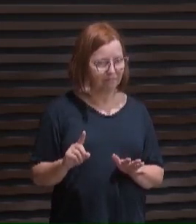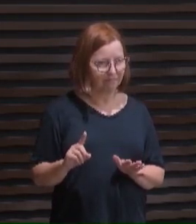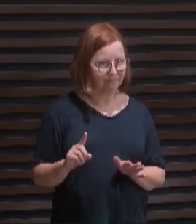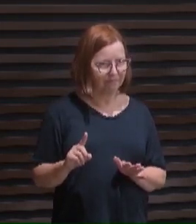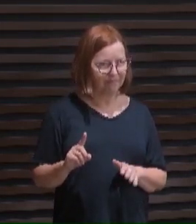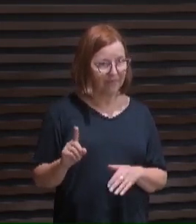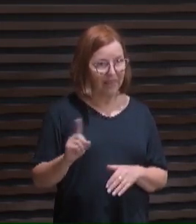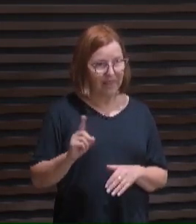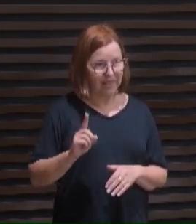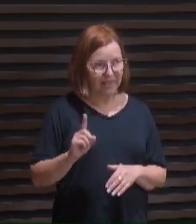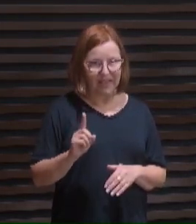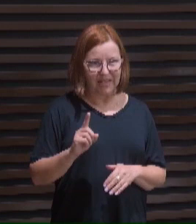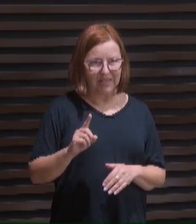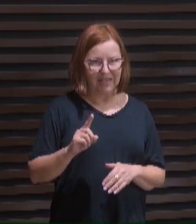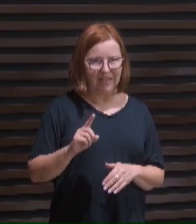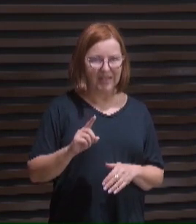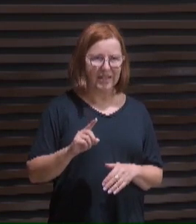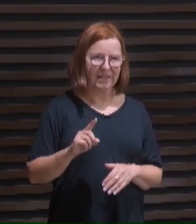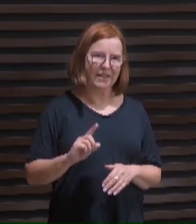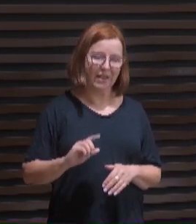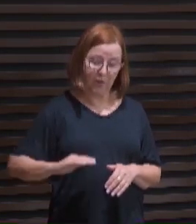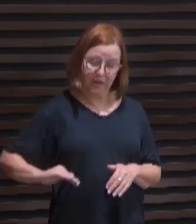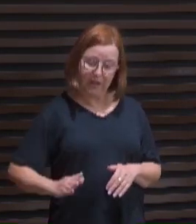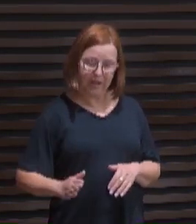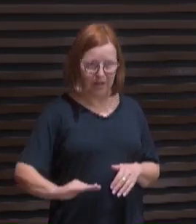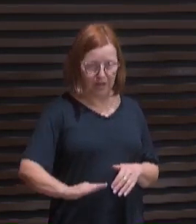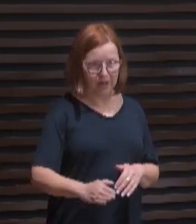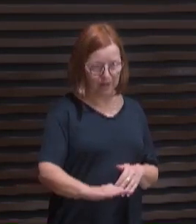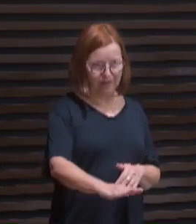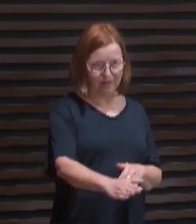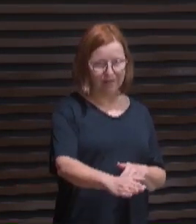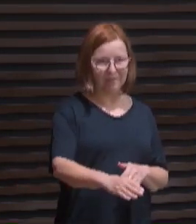o réptil em si, que também faz isso, mas a serpente